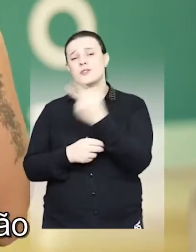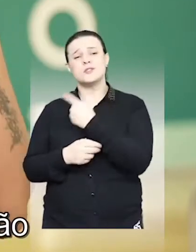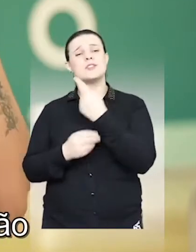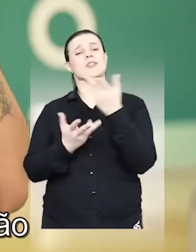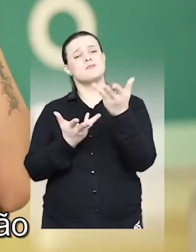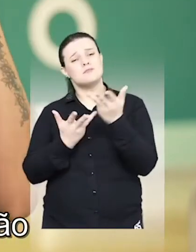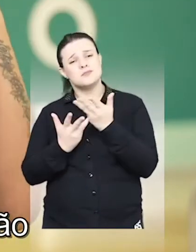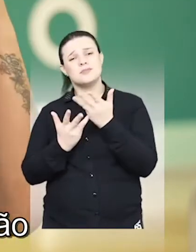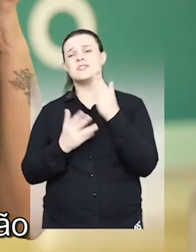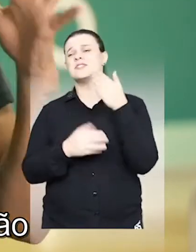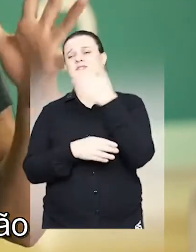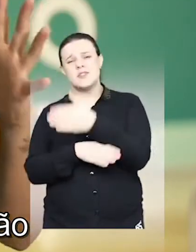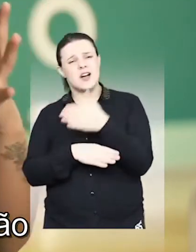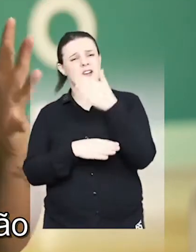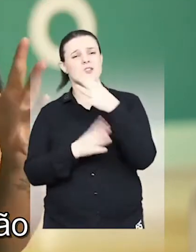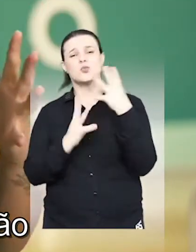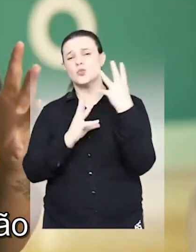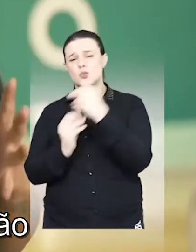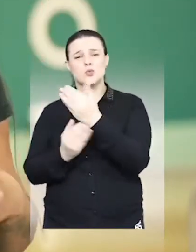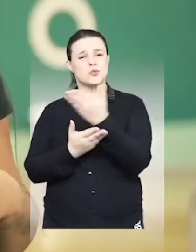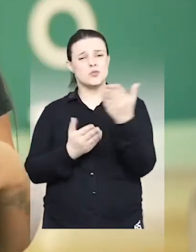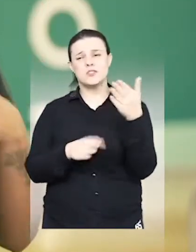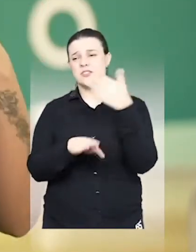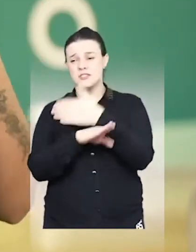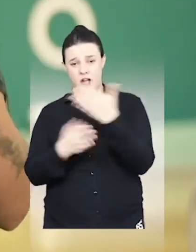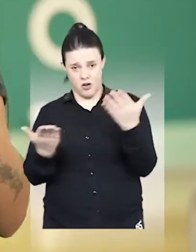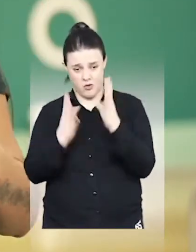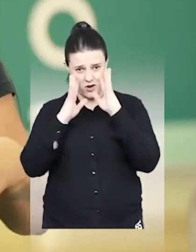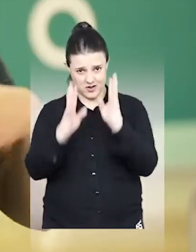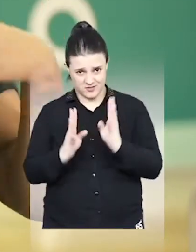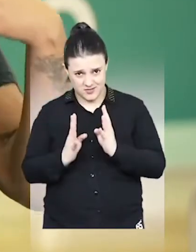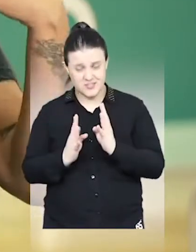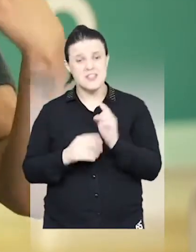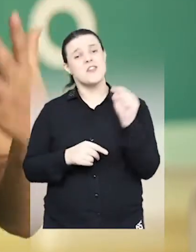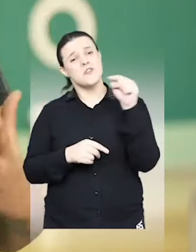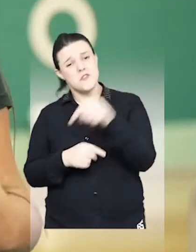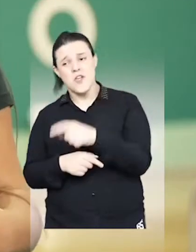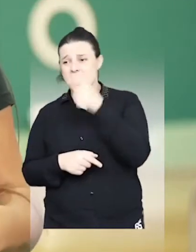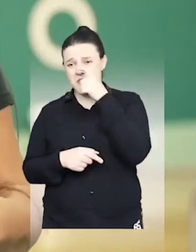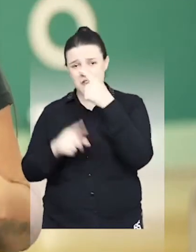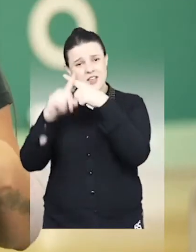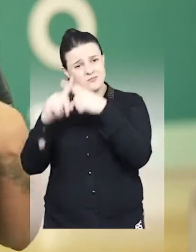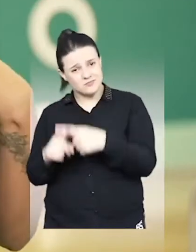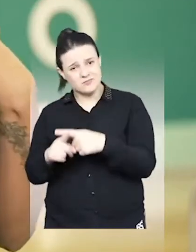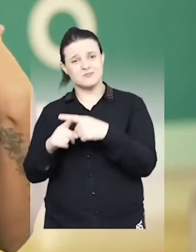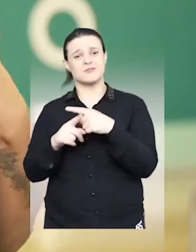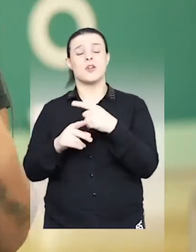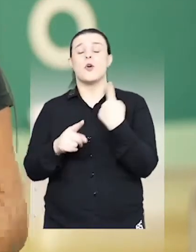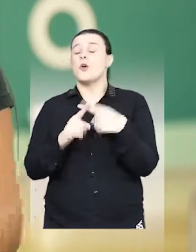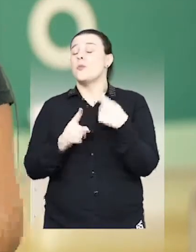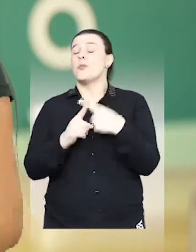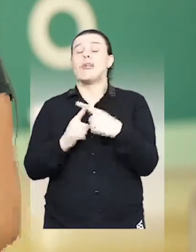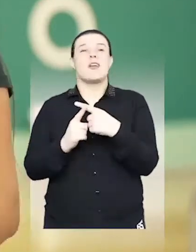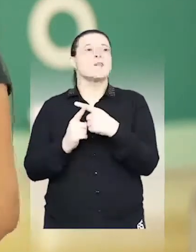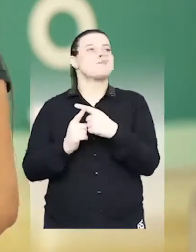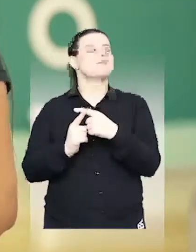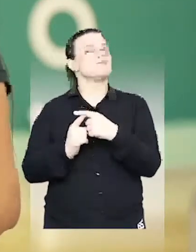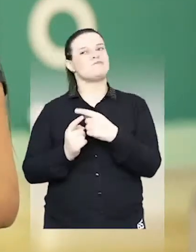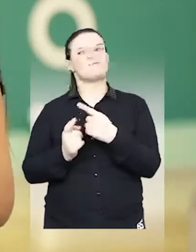todos vocês que estão assistindo, viessem ver uma partida, porque,